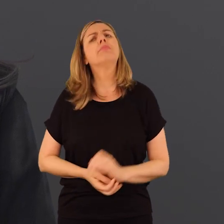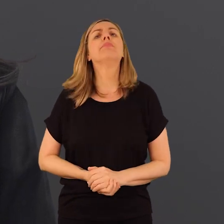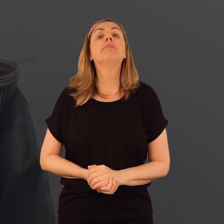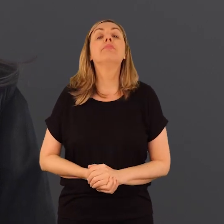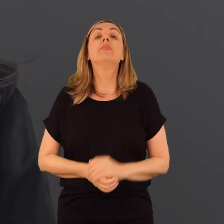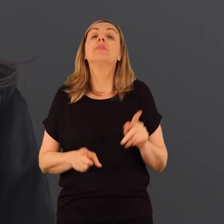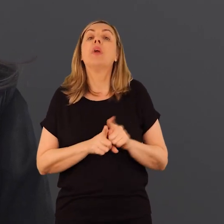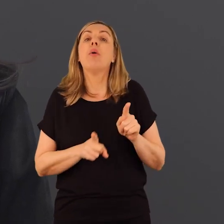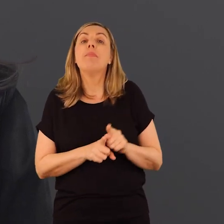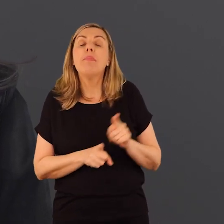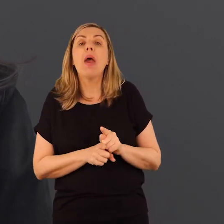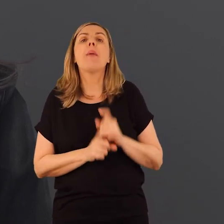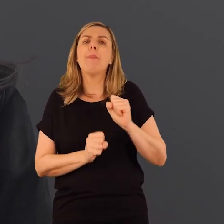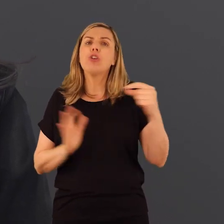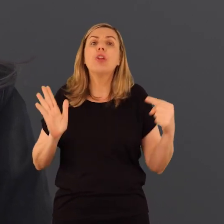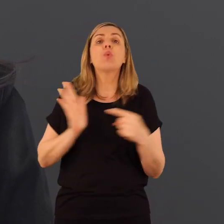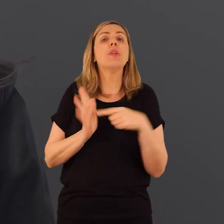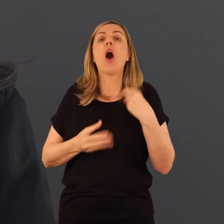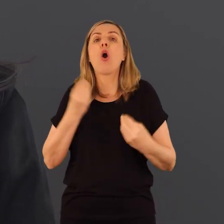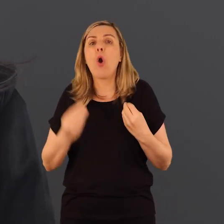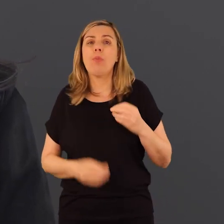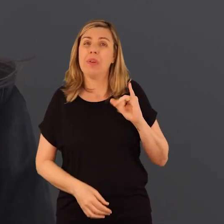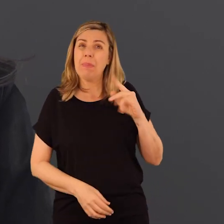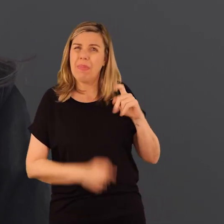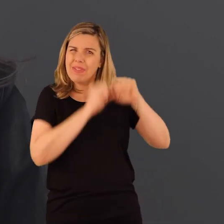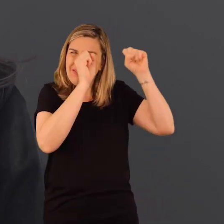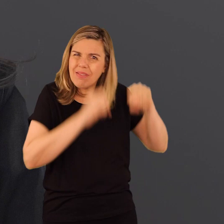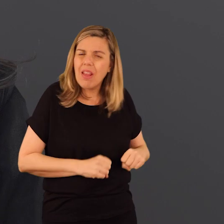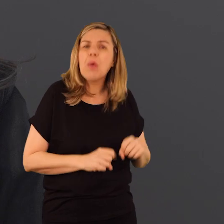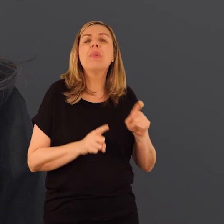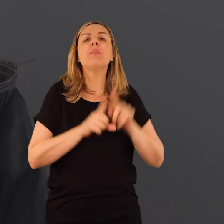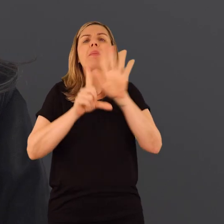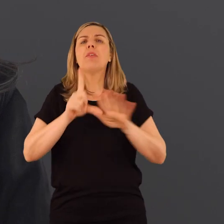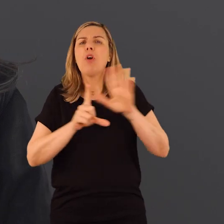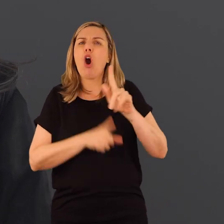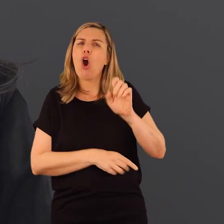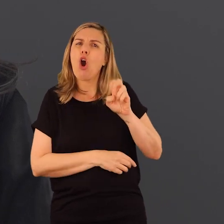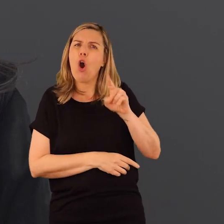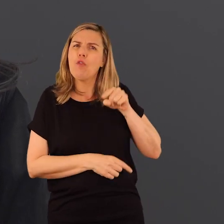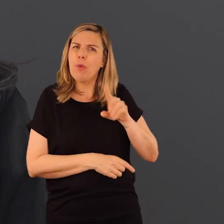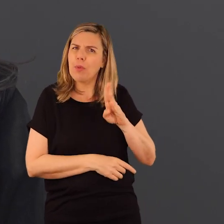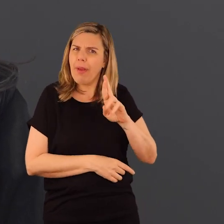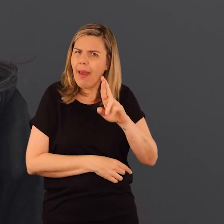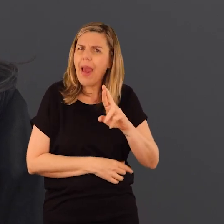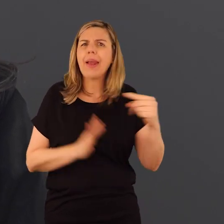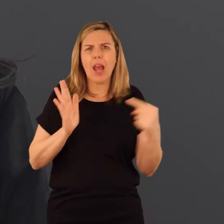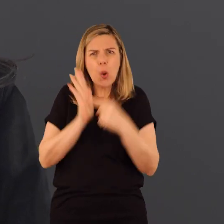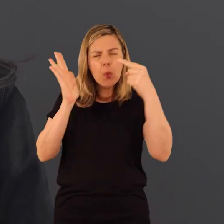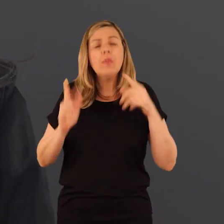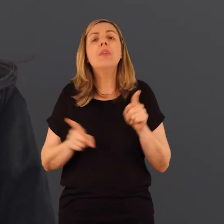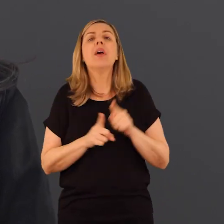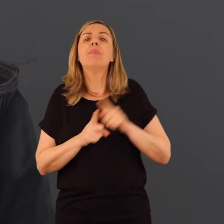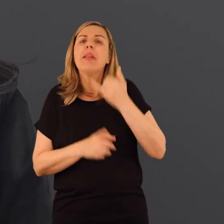anonimato e você pode denunciar através do sistema IP, da plataforma gov.br, canal de denúncias,